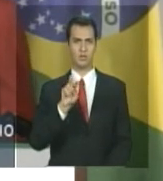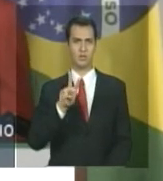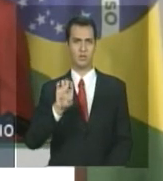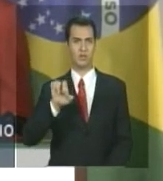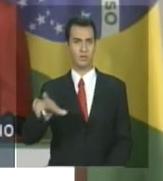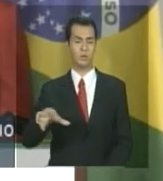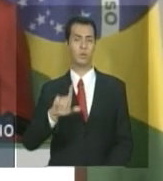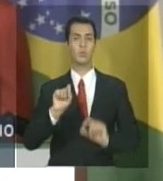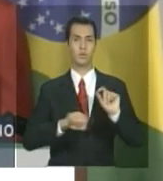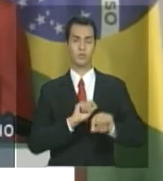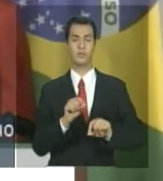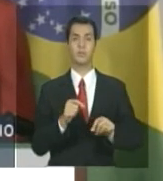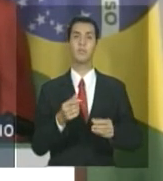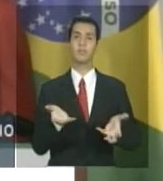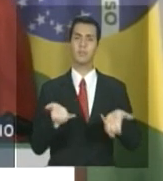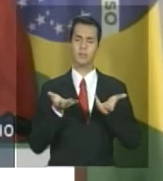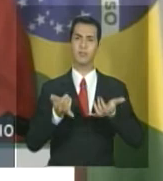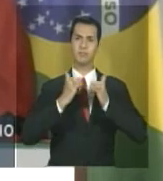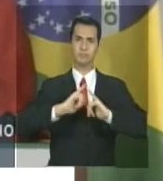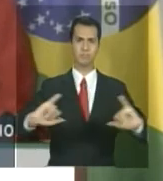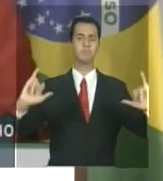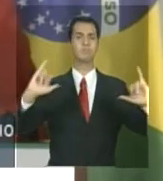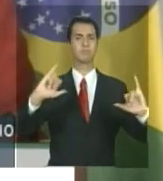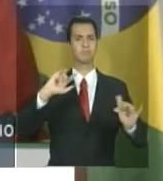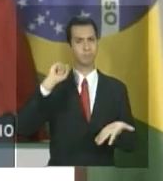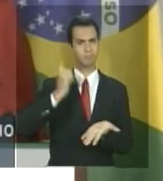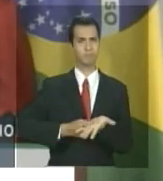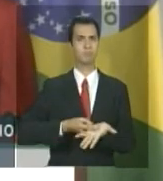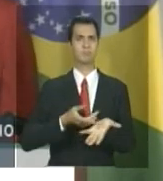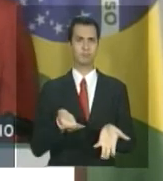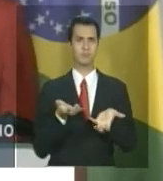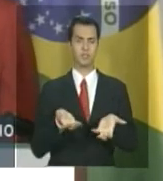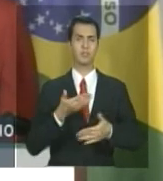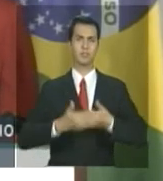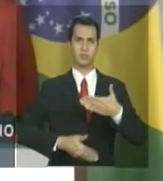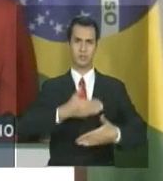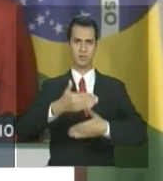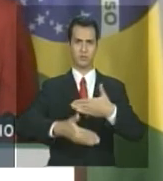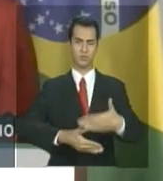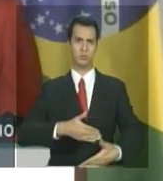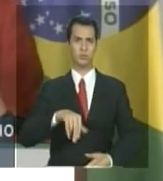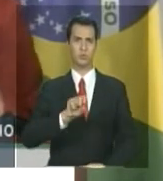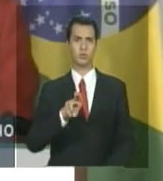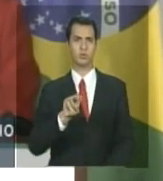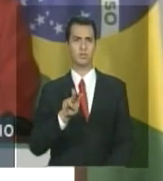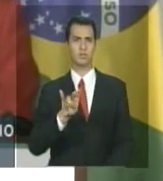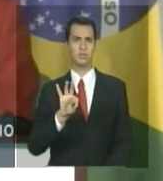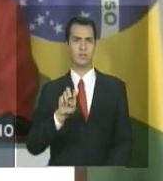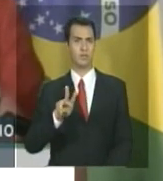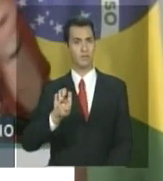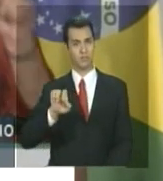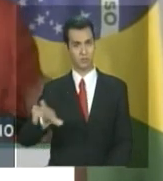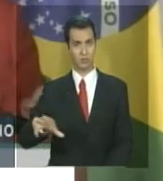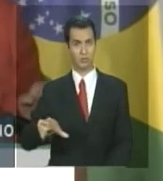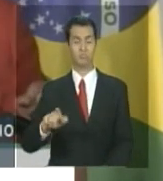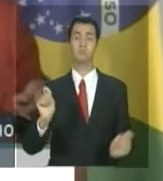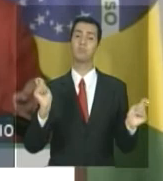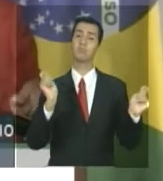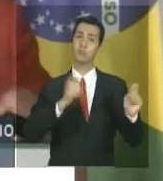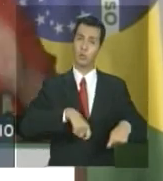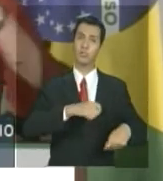claramente afirmar seu compromisso com um modelo de desenvolvimento que afirma ser possível